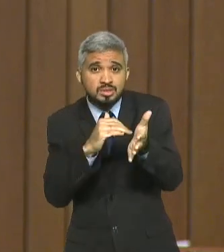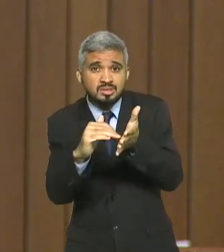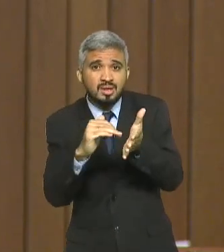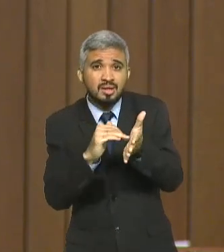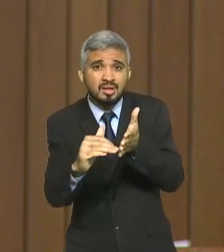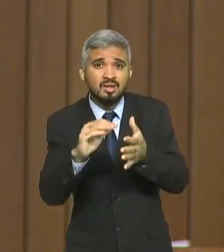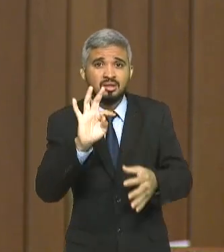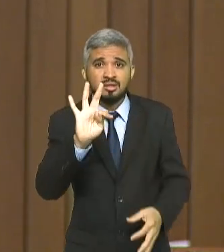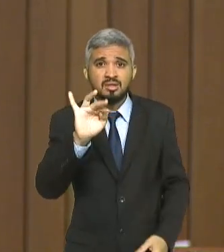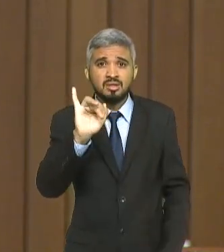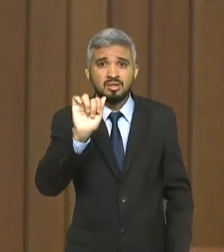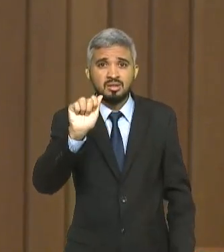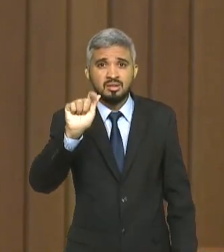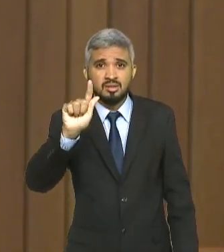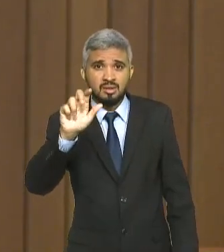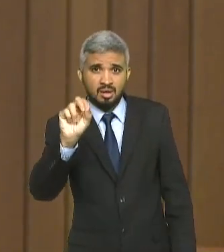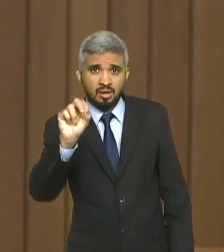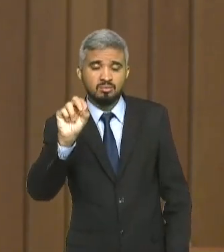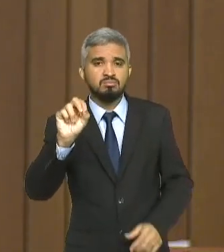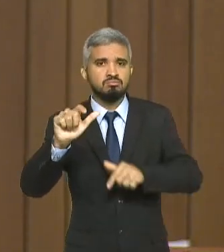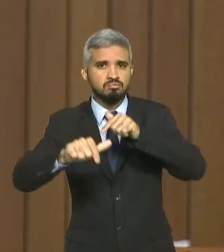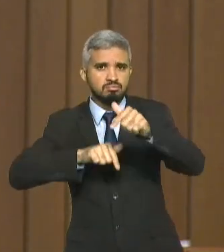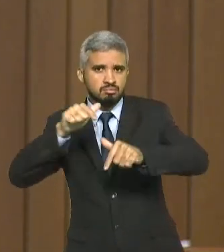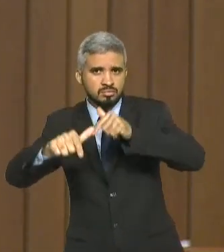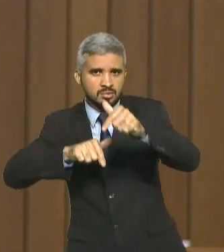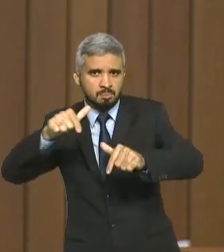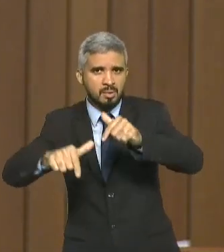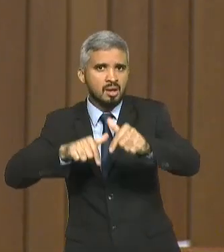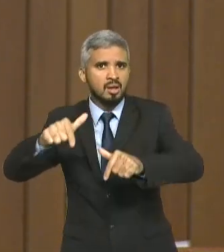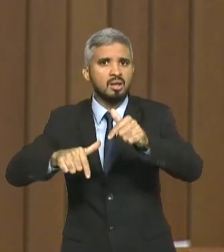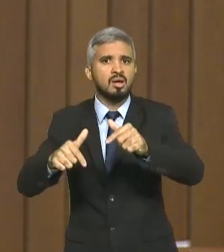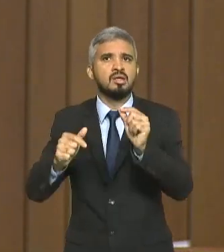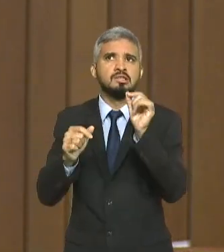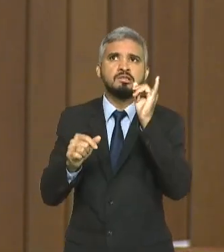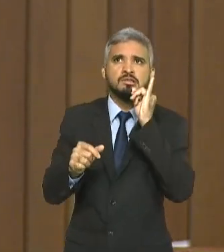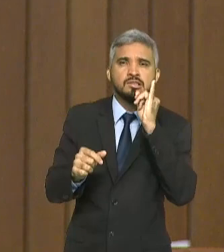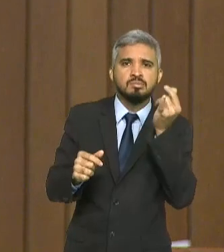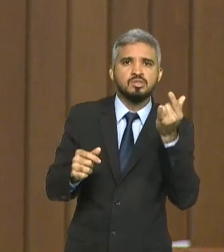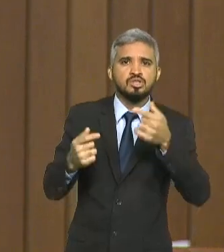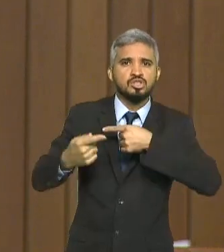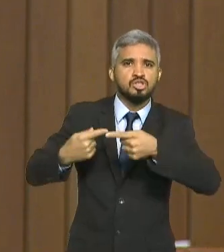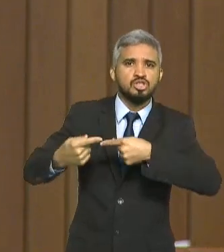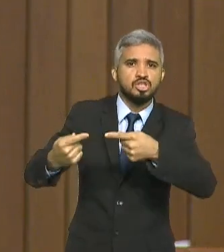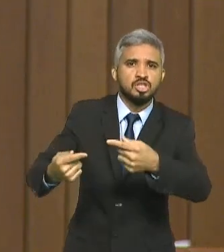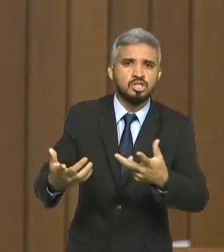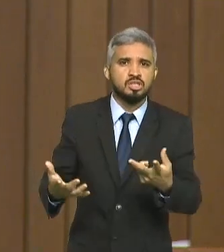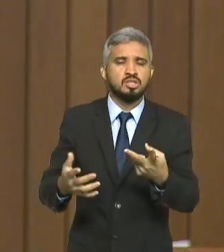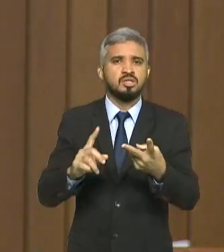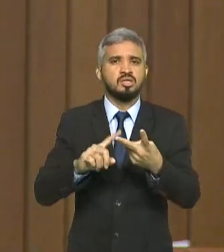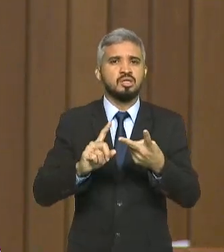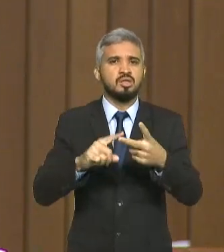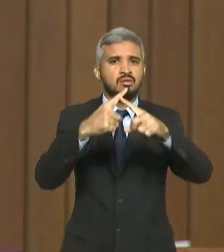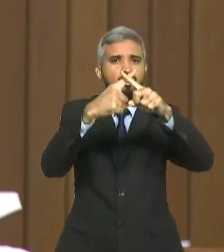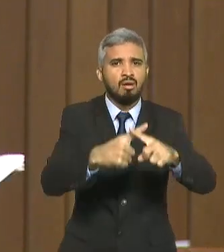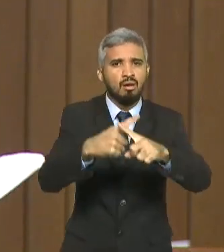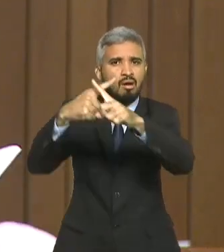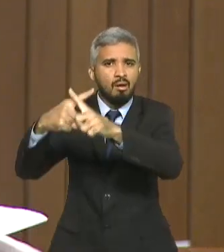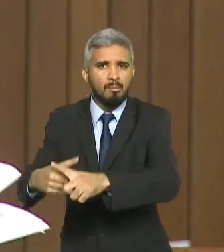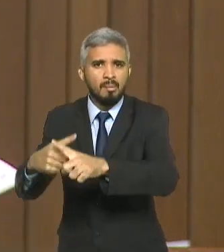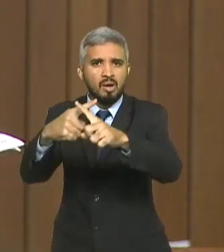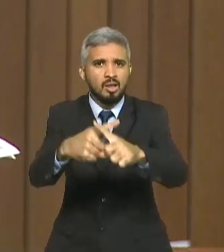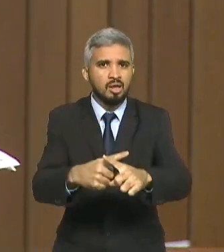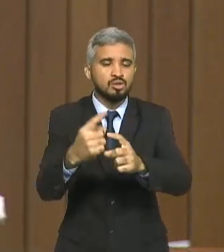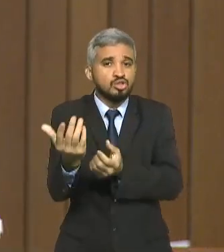dentro do município, deputado Arnaldo Melo, voltadas para os jovens, ações como gincanas, ações como campeonatos, e toda a juventude